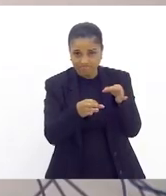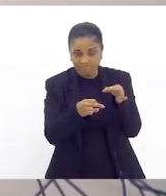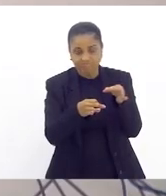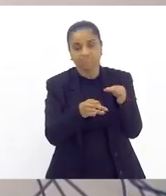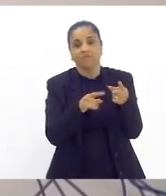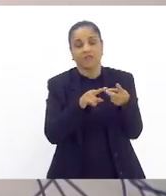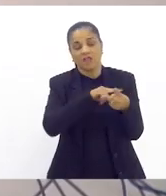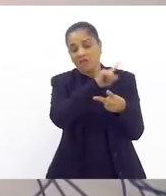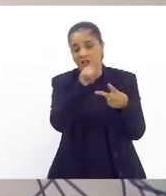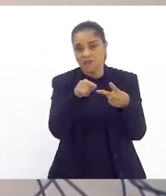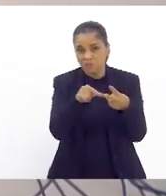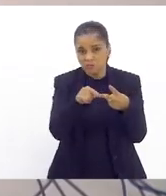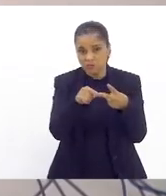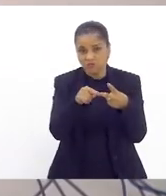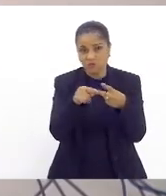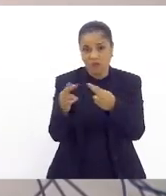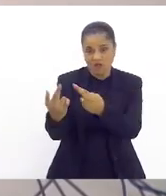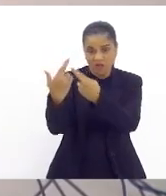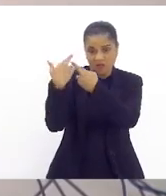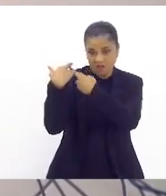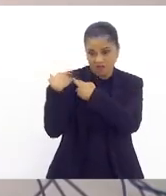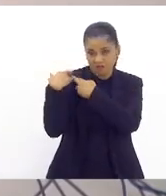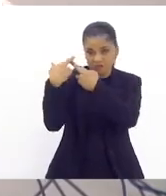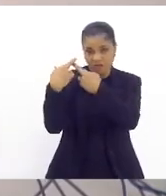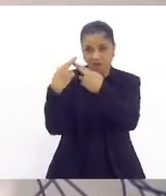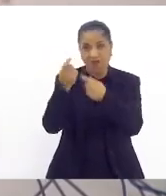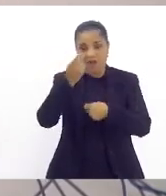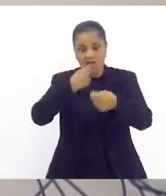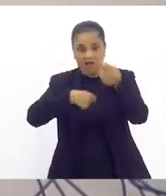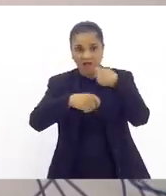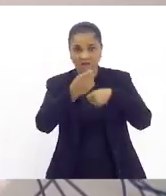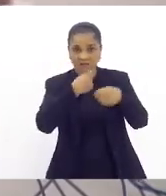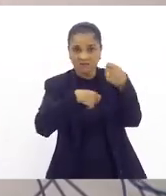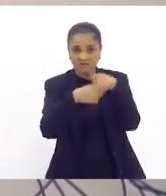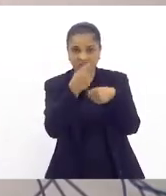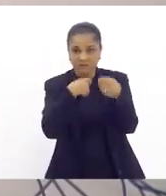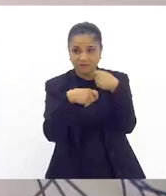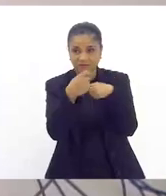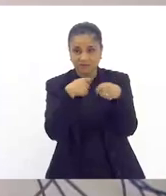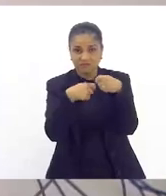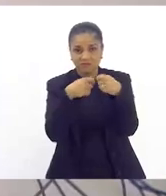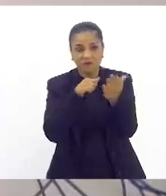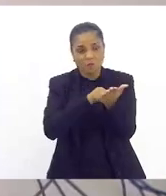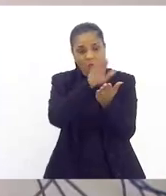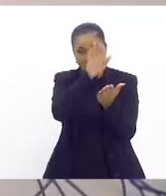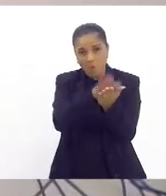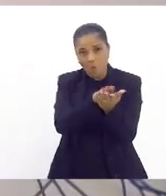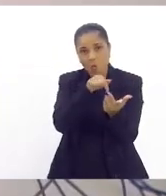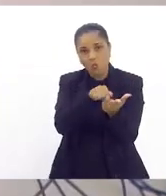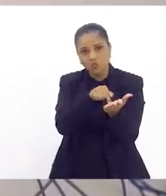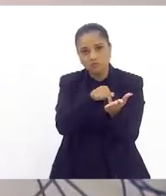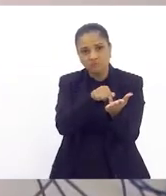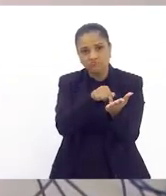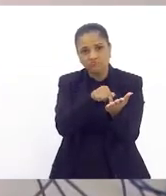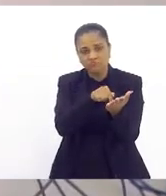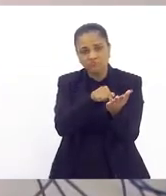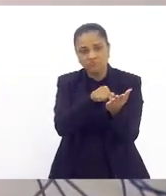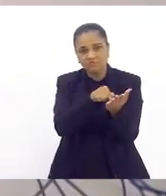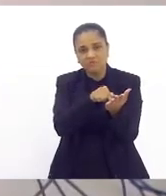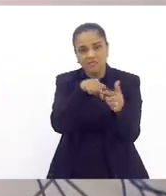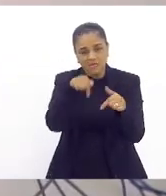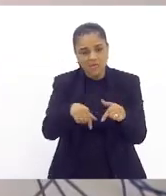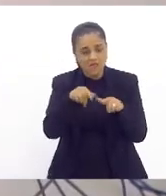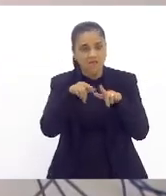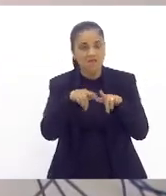e qual é a responsabilidade administrativa do ponto de vista de caminhar com as multas e até mesmo com a indicação por